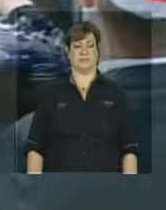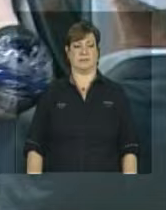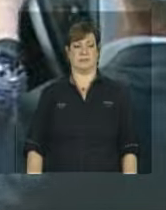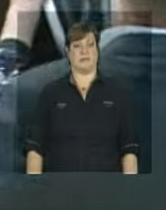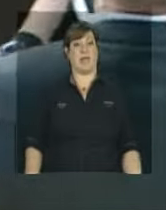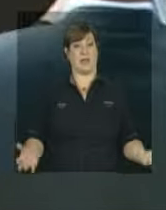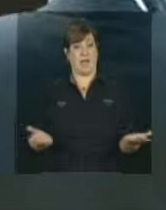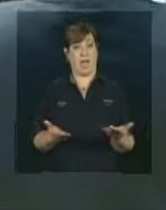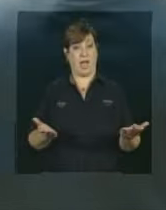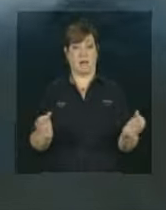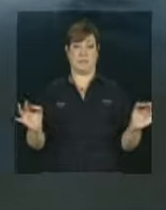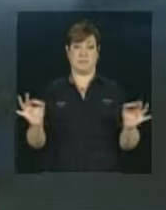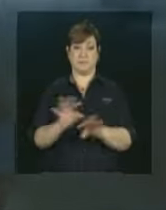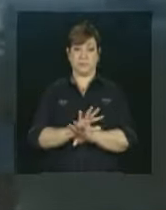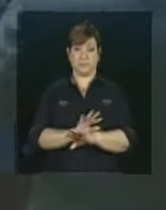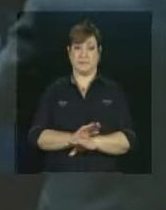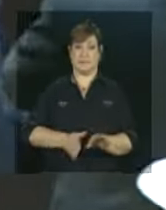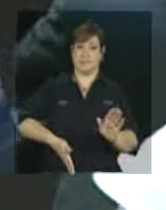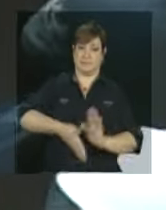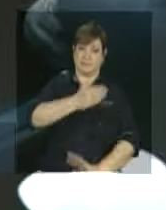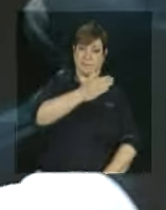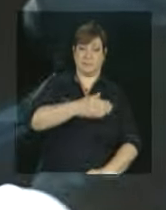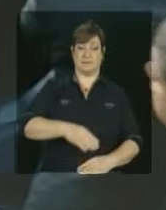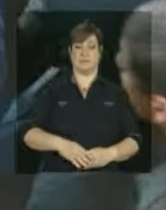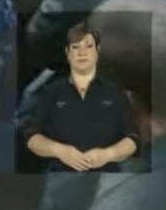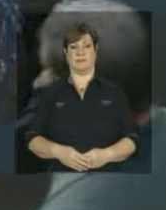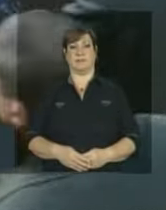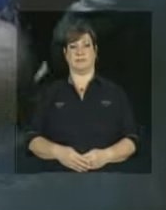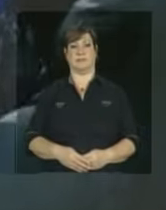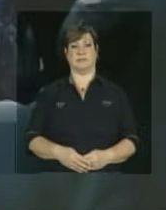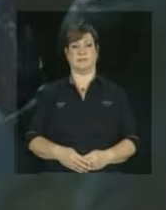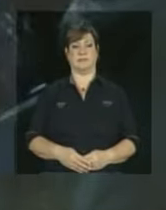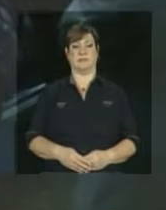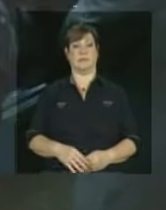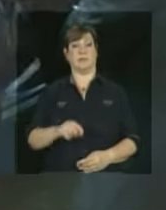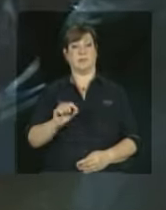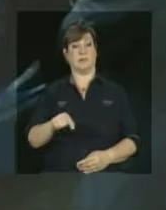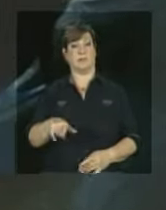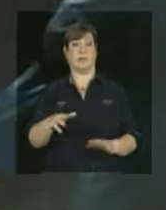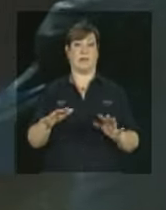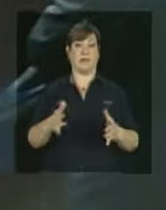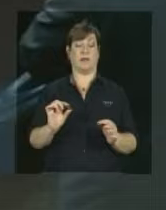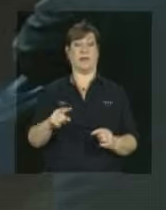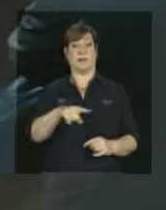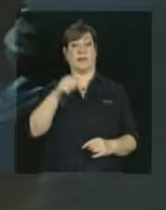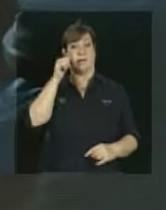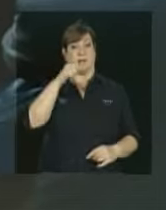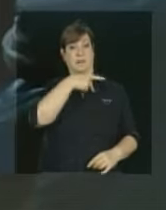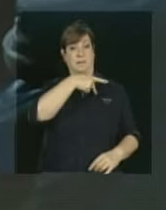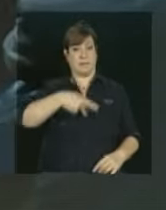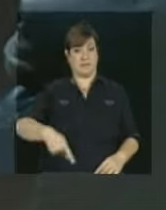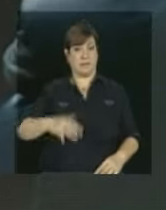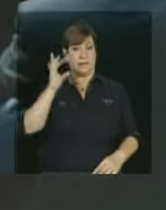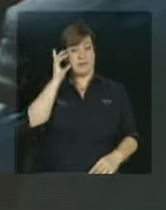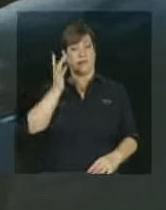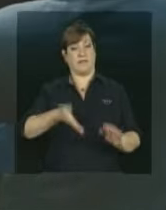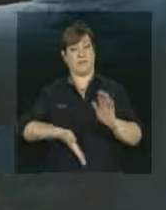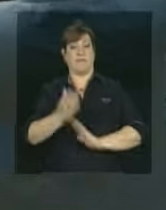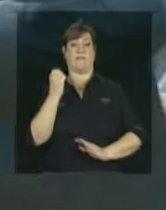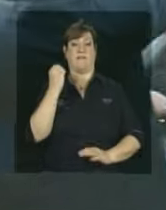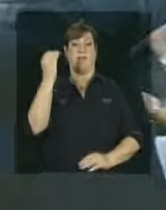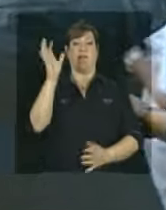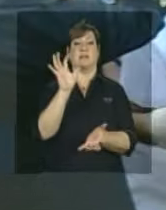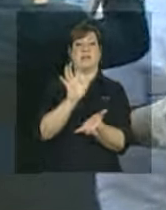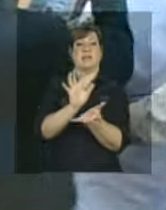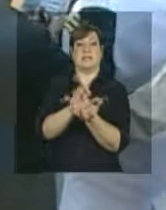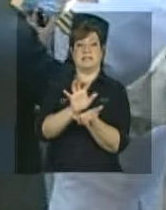Ela agora está deixando o local e a previsão é que ela viaje para o Recife